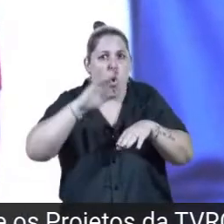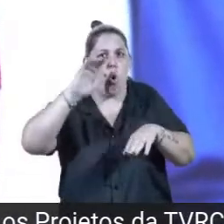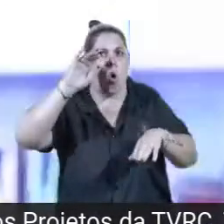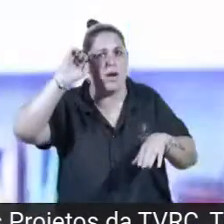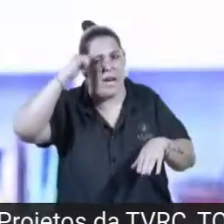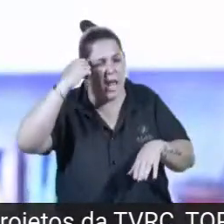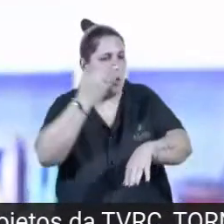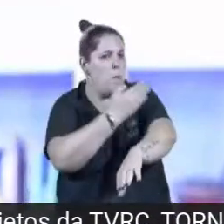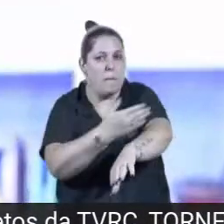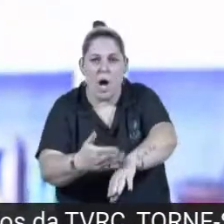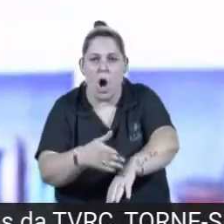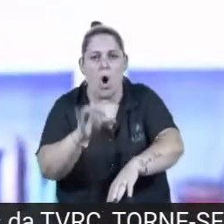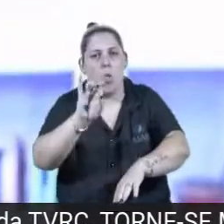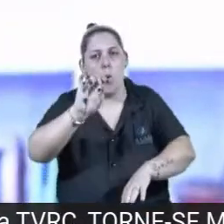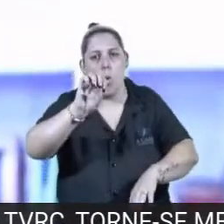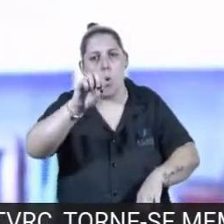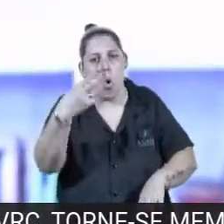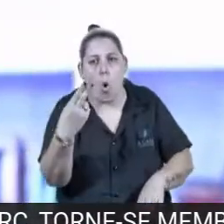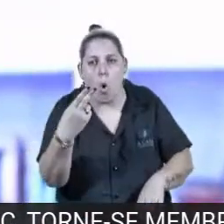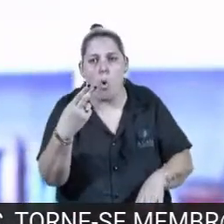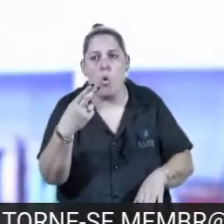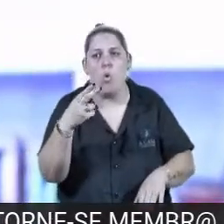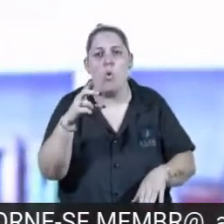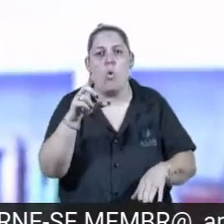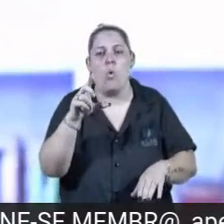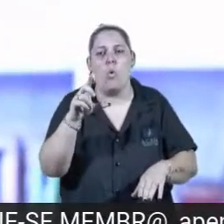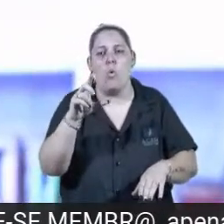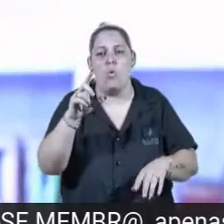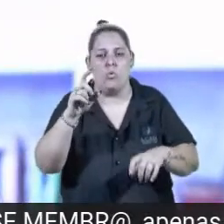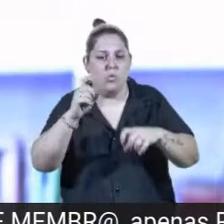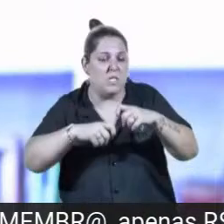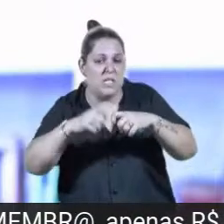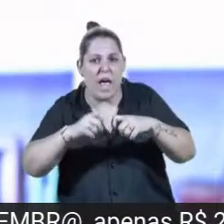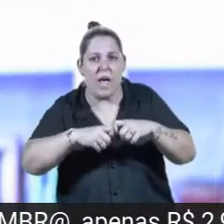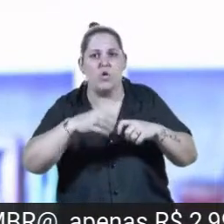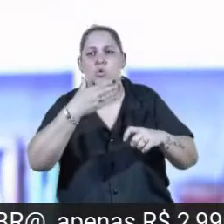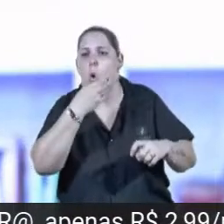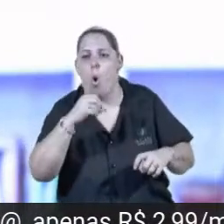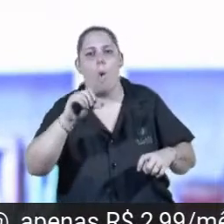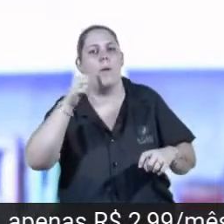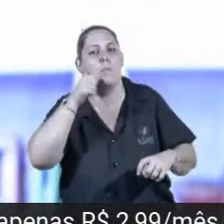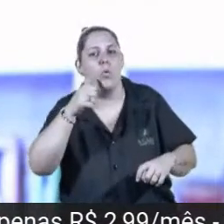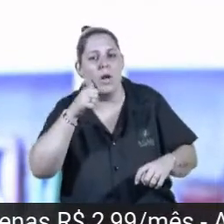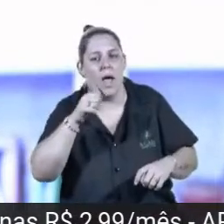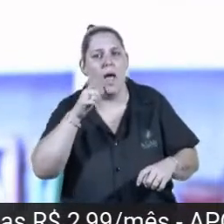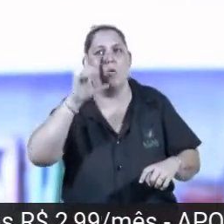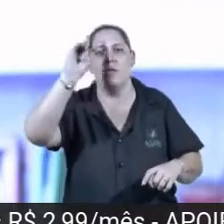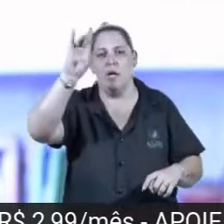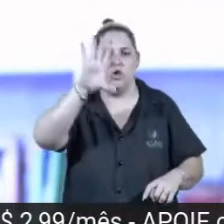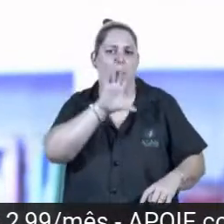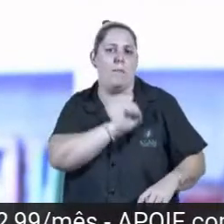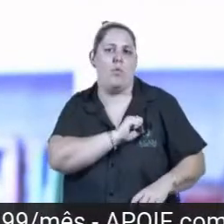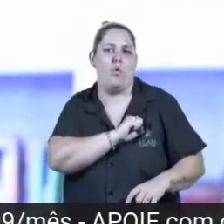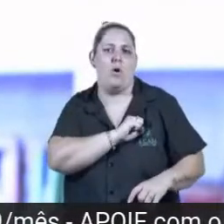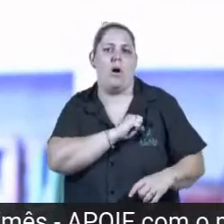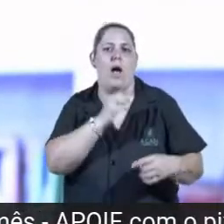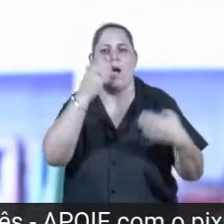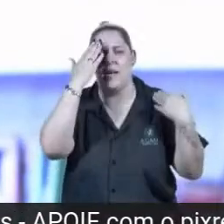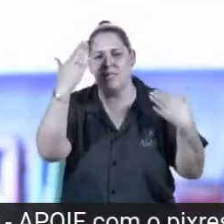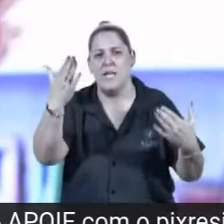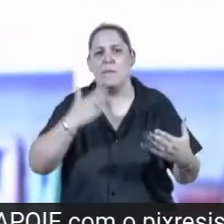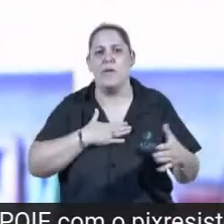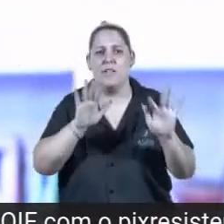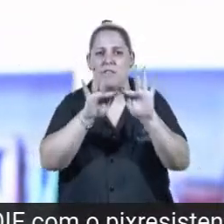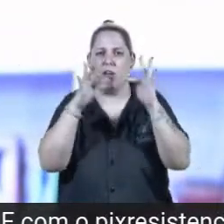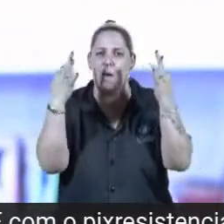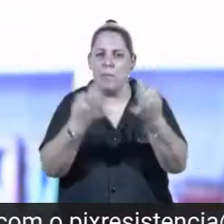sexual. O Deus que agradeço é o Deus de amor e não do ódio. Quero agradecer a minha família, ao